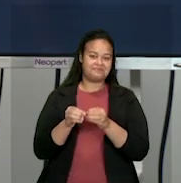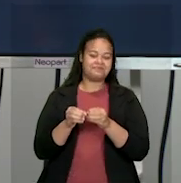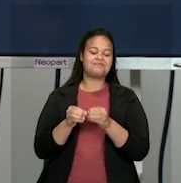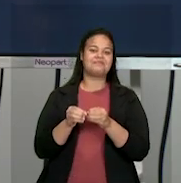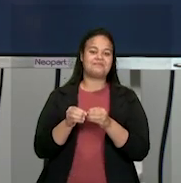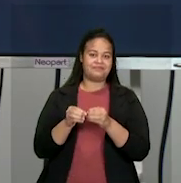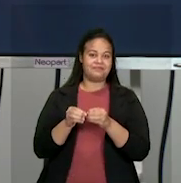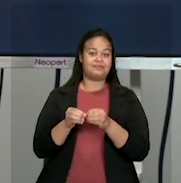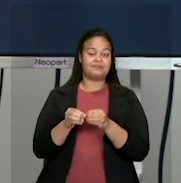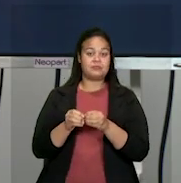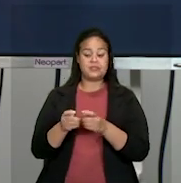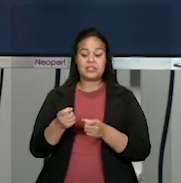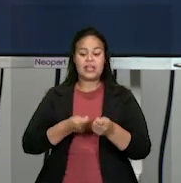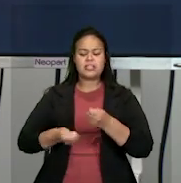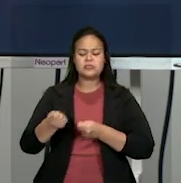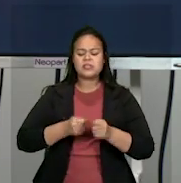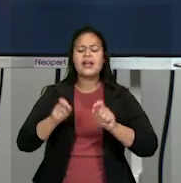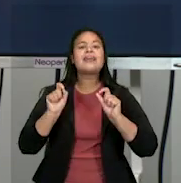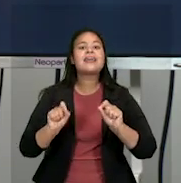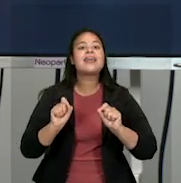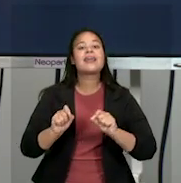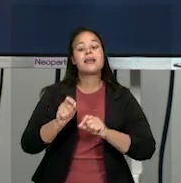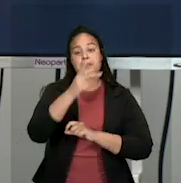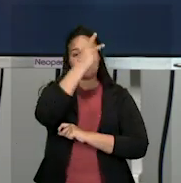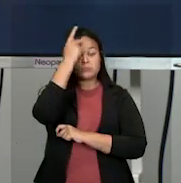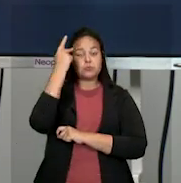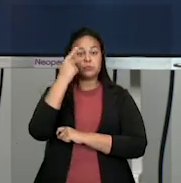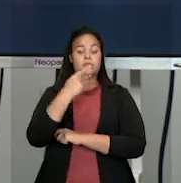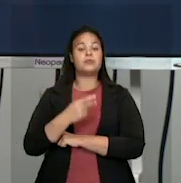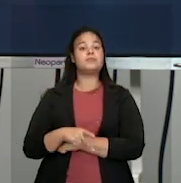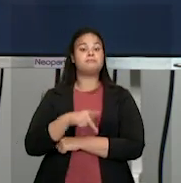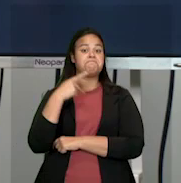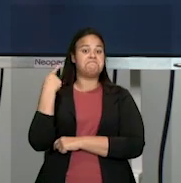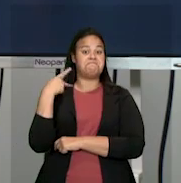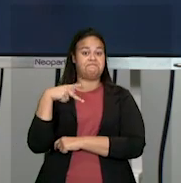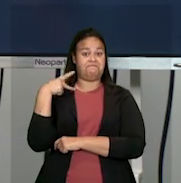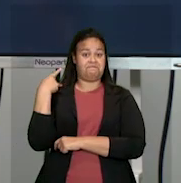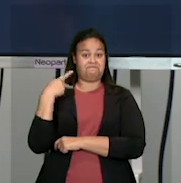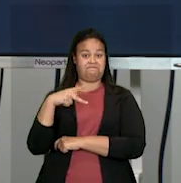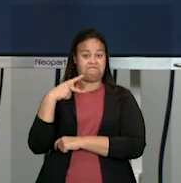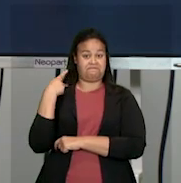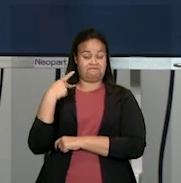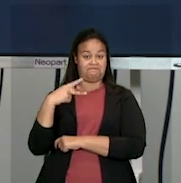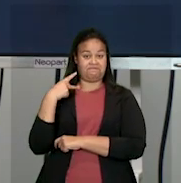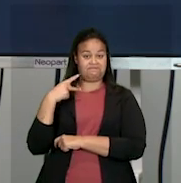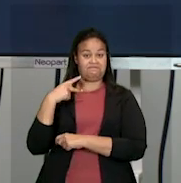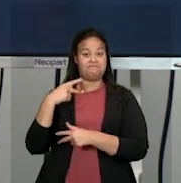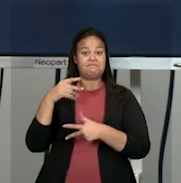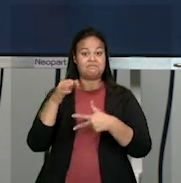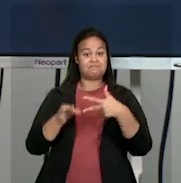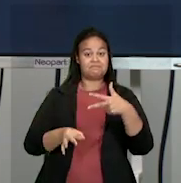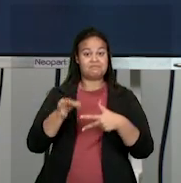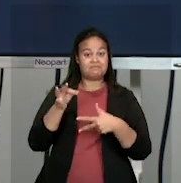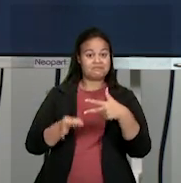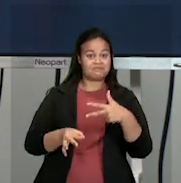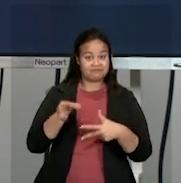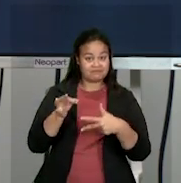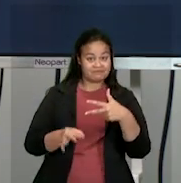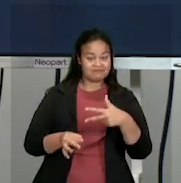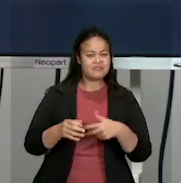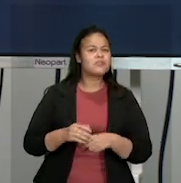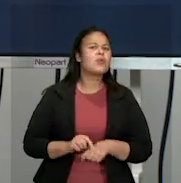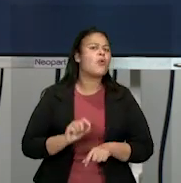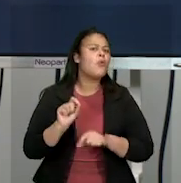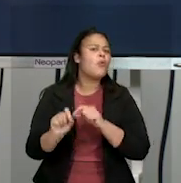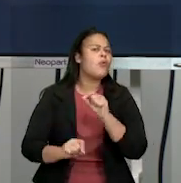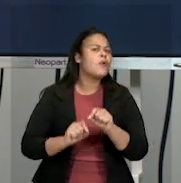ser administrado por um prefeito, a gente chama de poder executivo. E o que